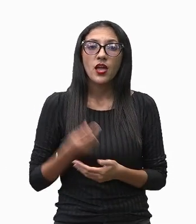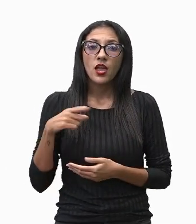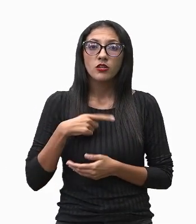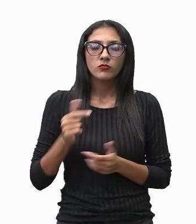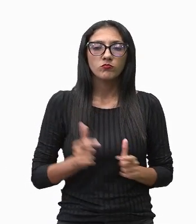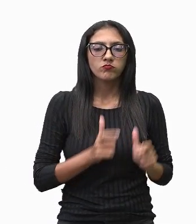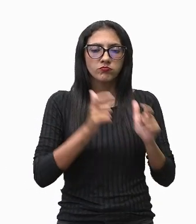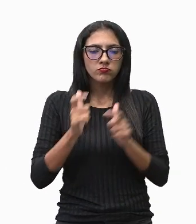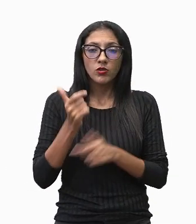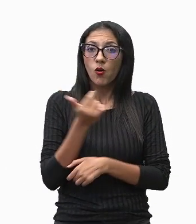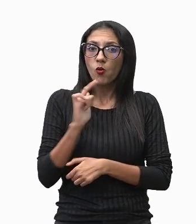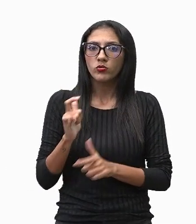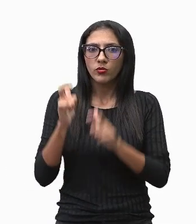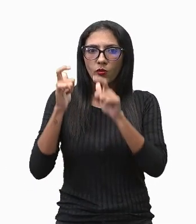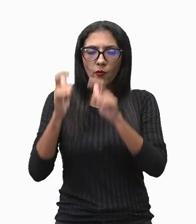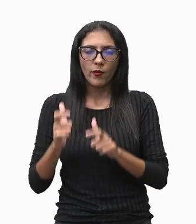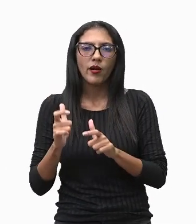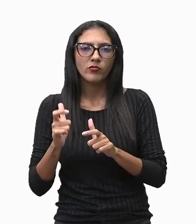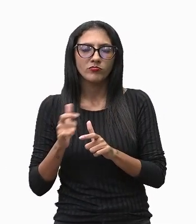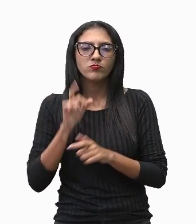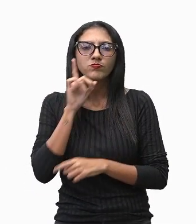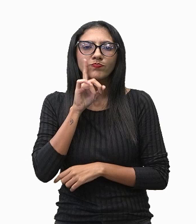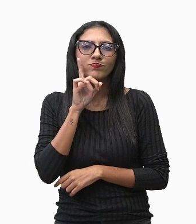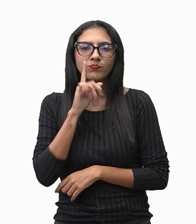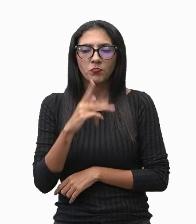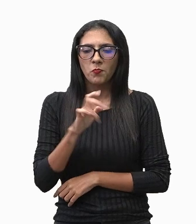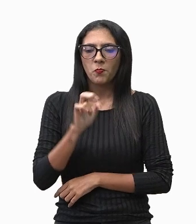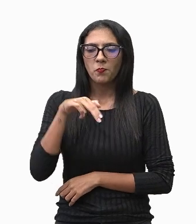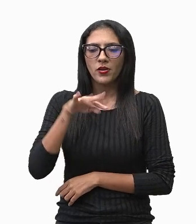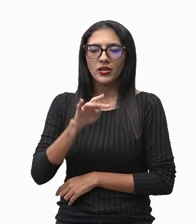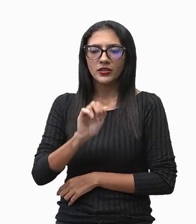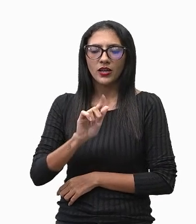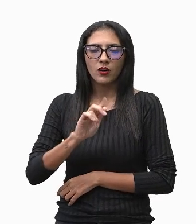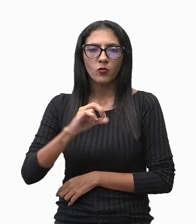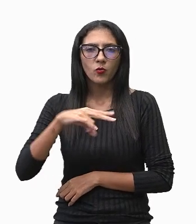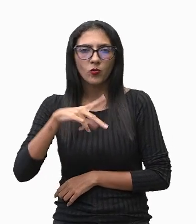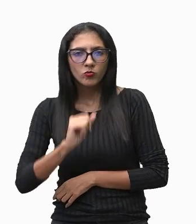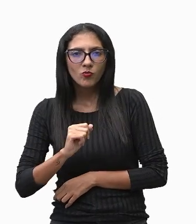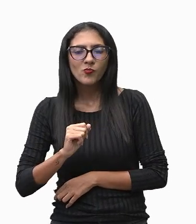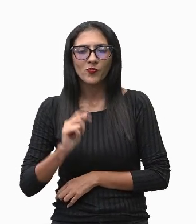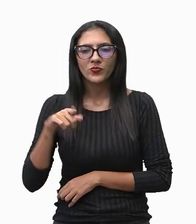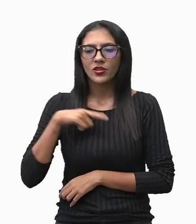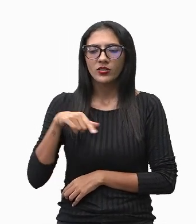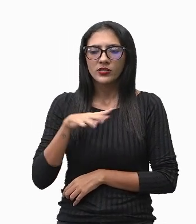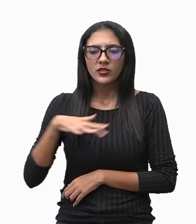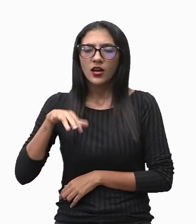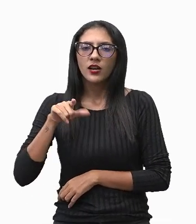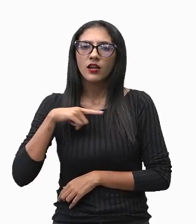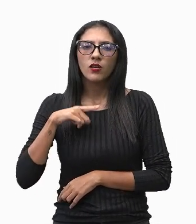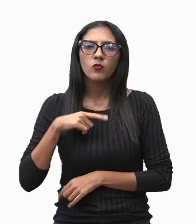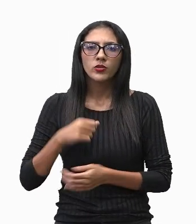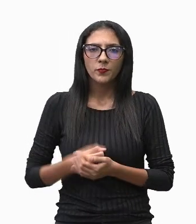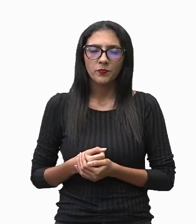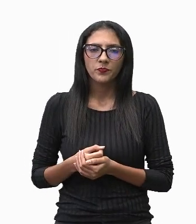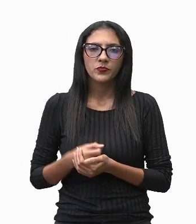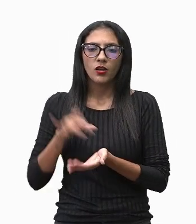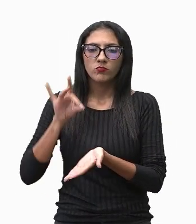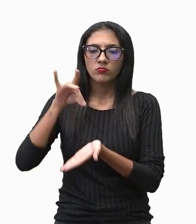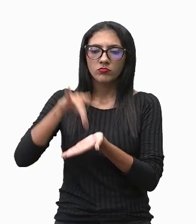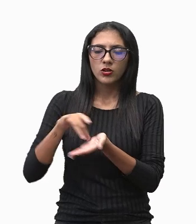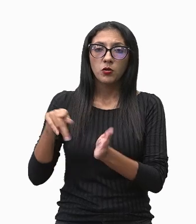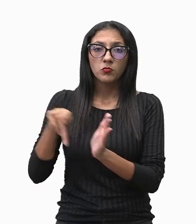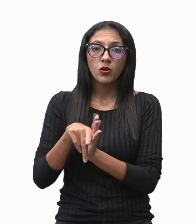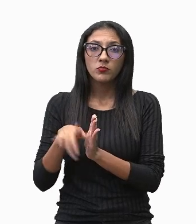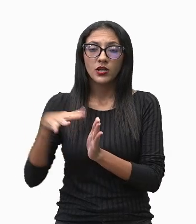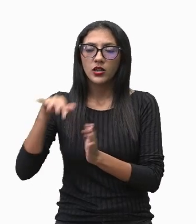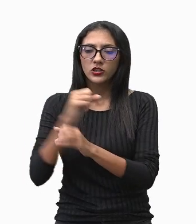o Pentágono, né? Já teve outro alvo aí, né? O Pentágono, que era a sede do Departamento de Defesa dos